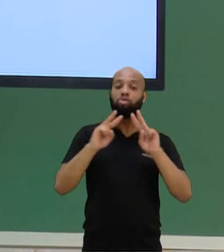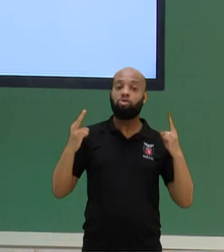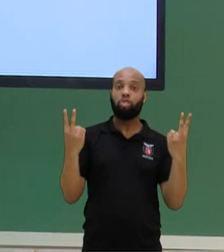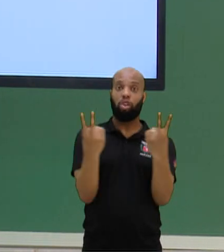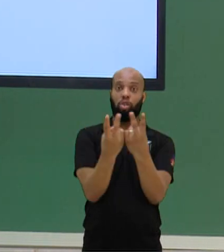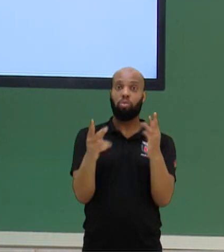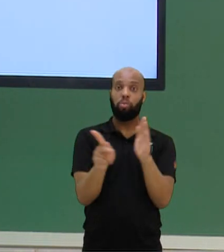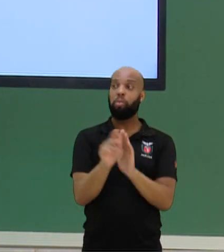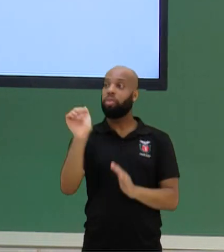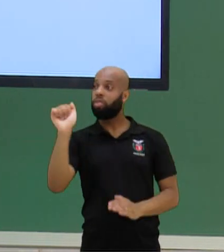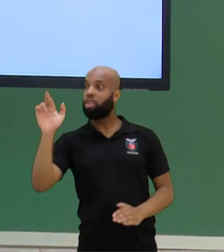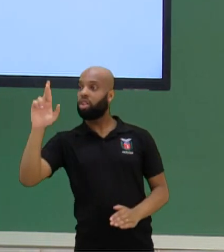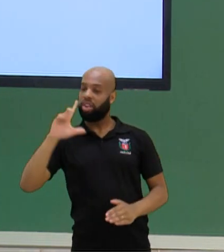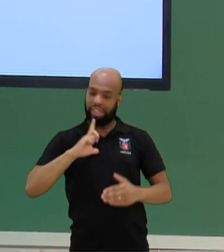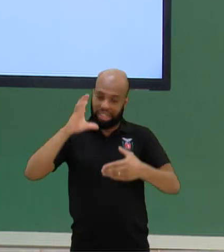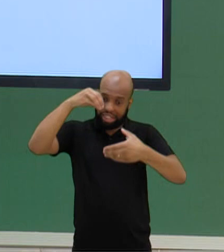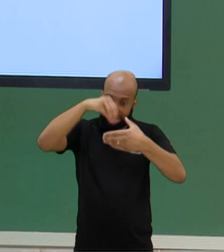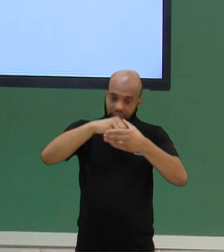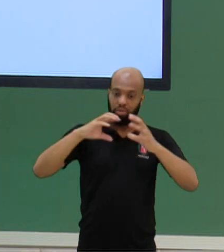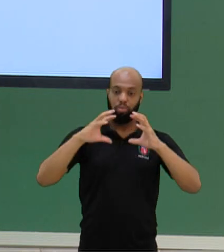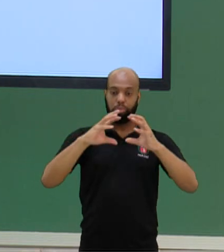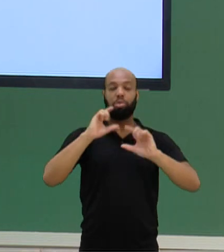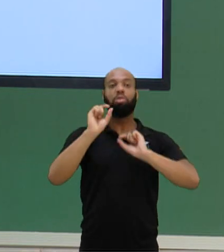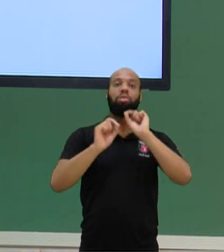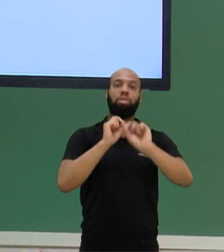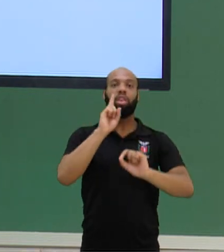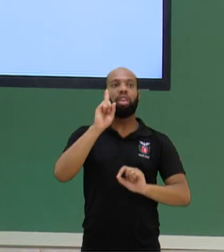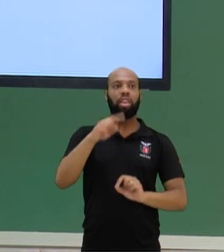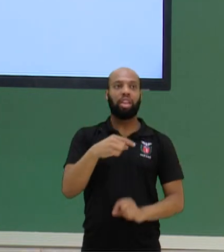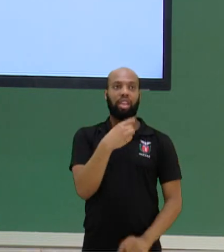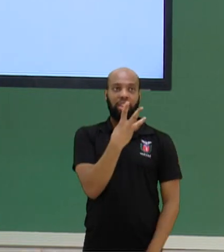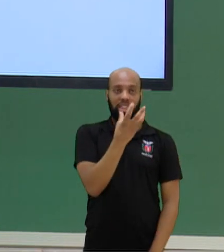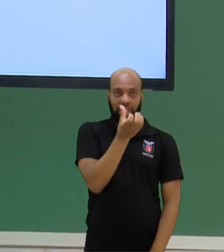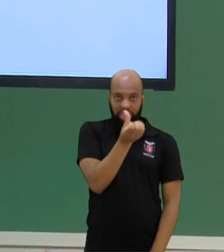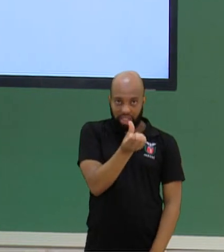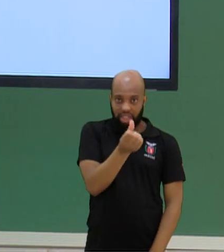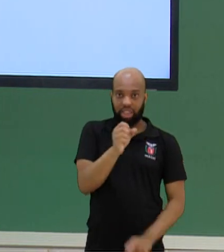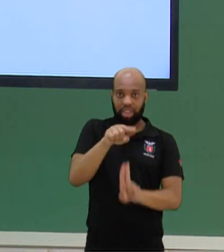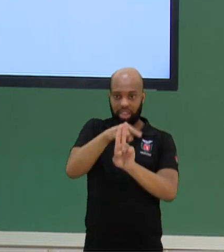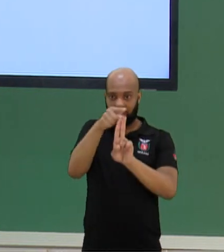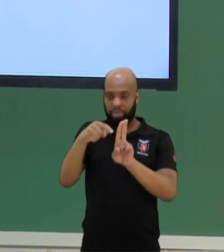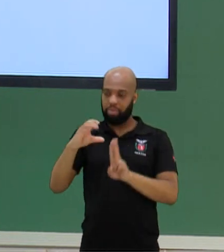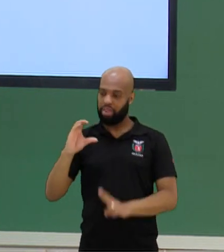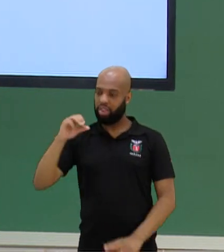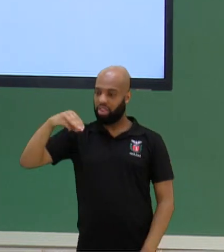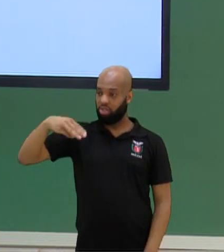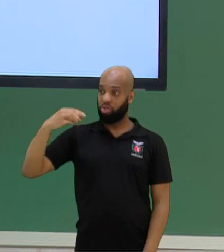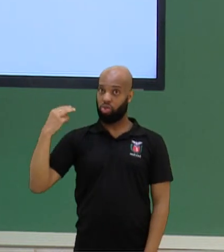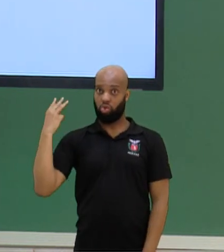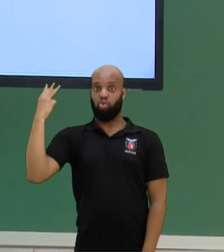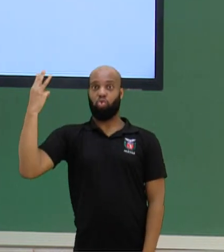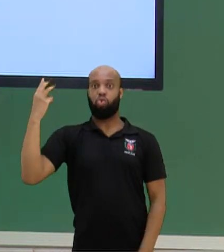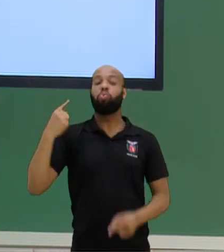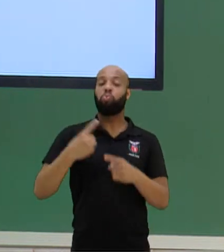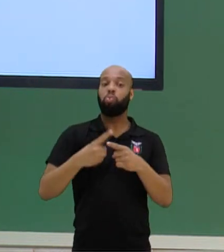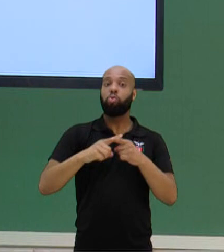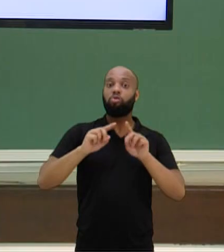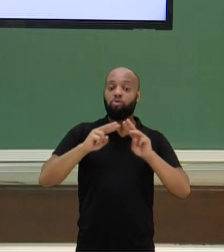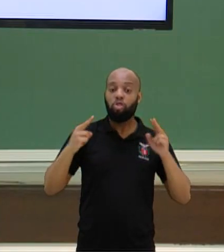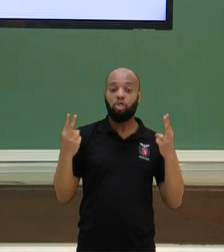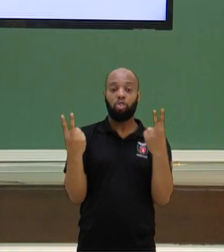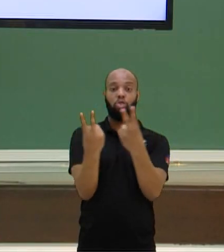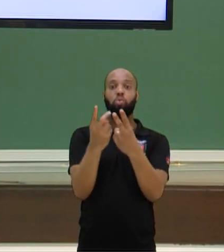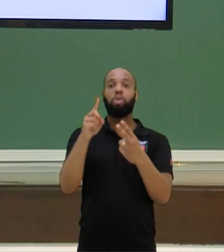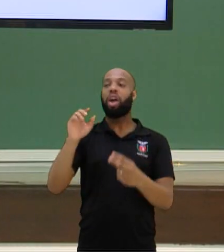ar contido, certo? Qual que é o valor? 36 pi centímetros cúbicos. Cúbicos, né? É o volume, é o ar